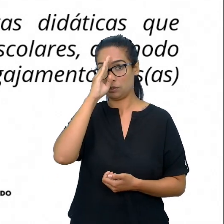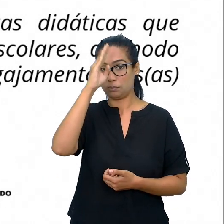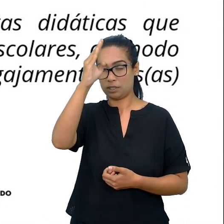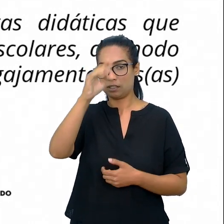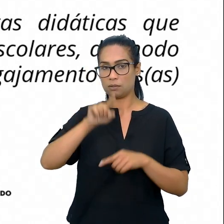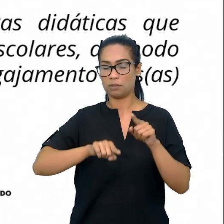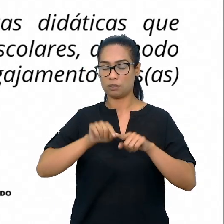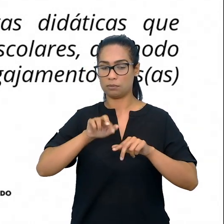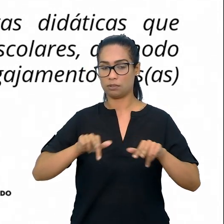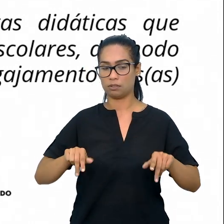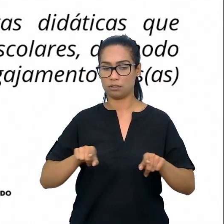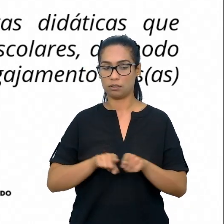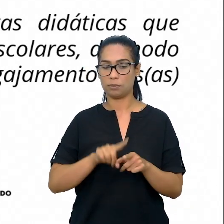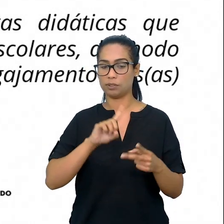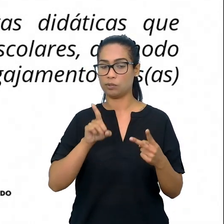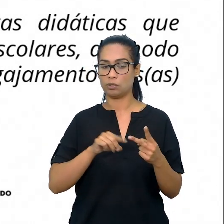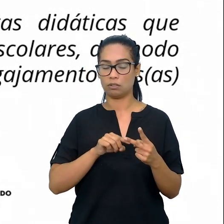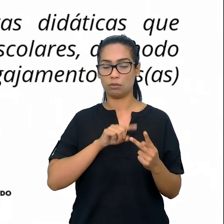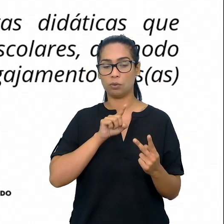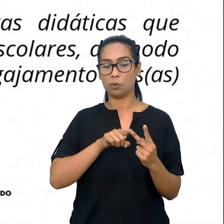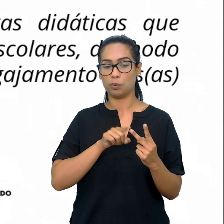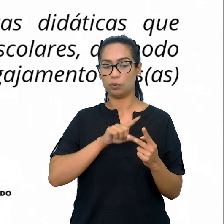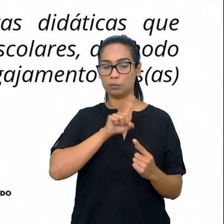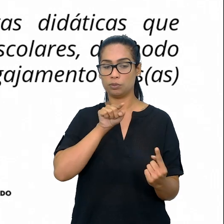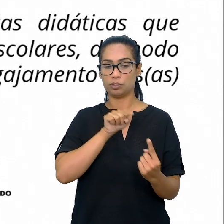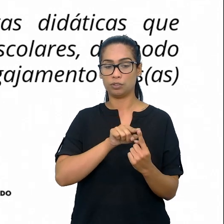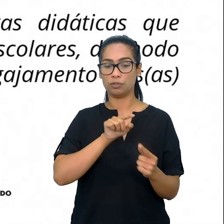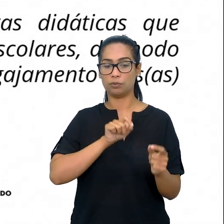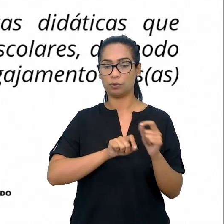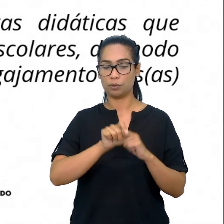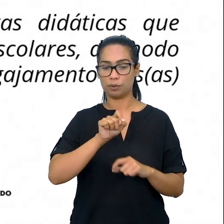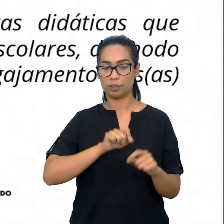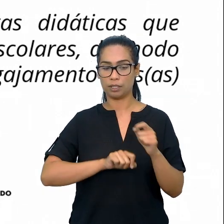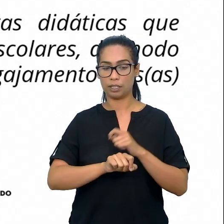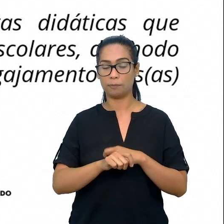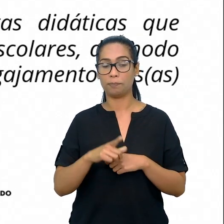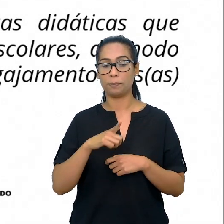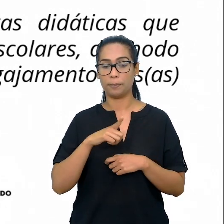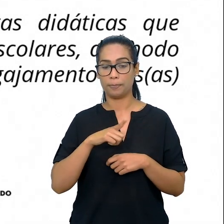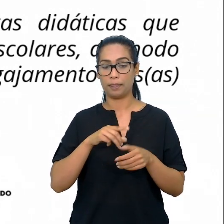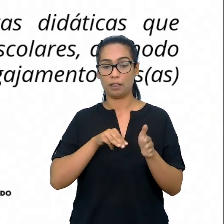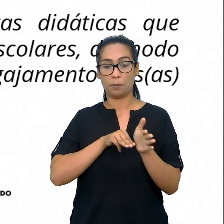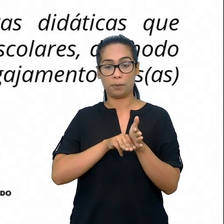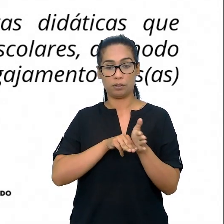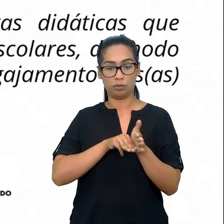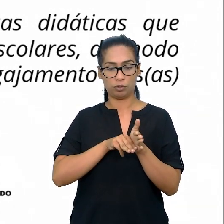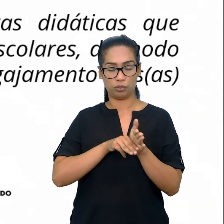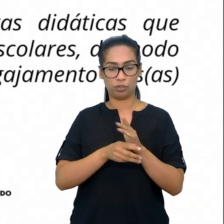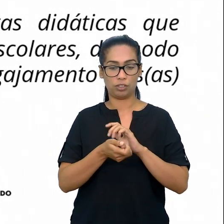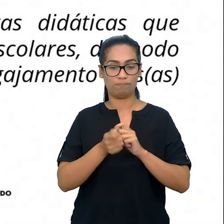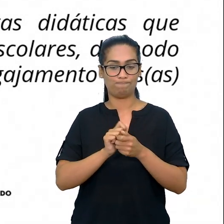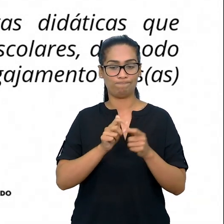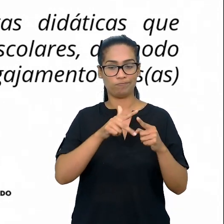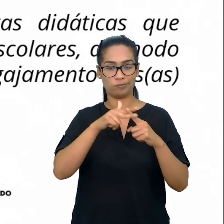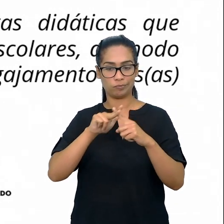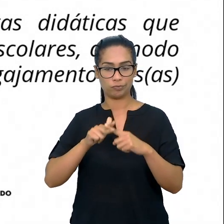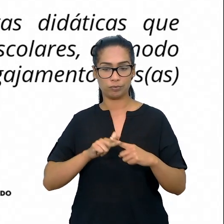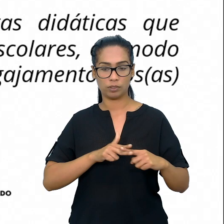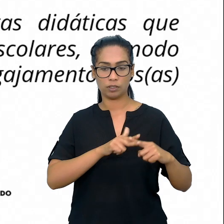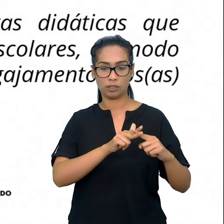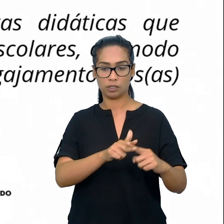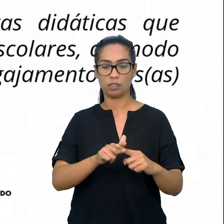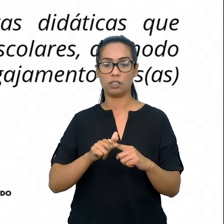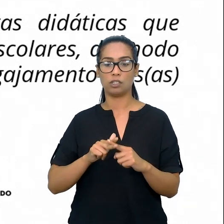essenciais. Já o segundo objetivo, ele segue com a proposta de sugerir abordagens metodológicas e